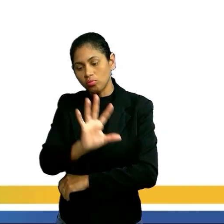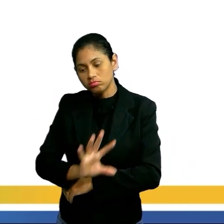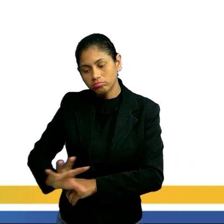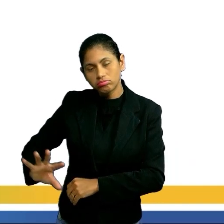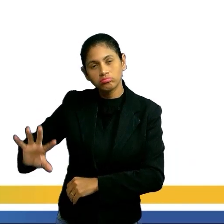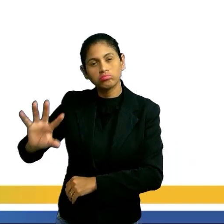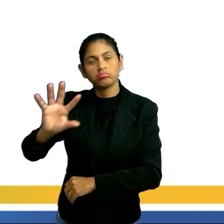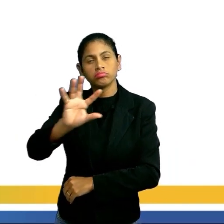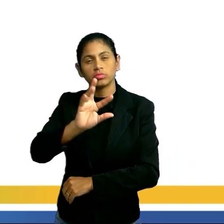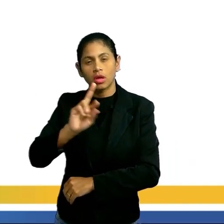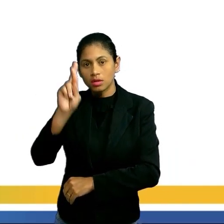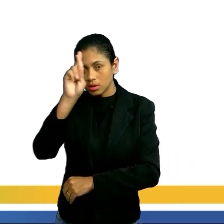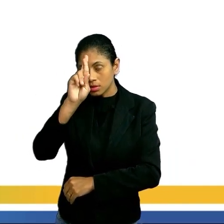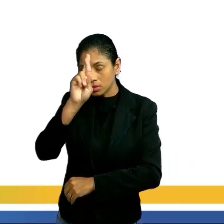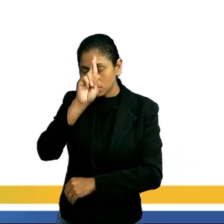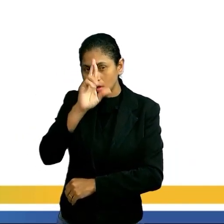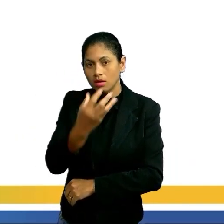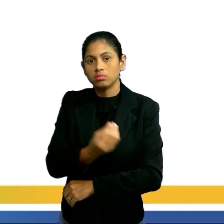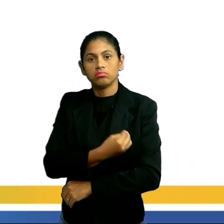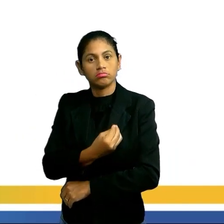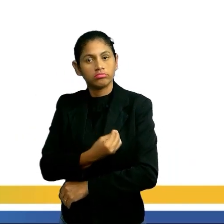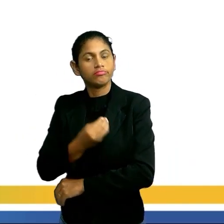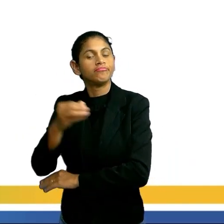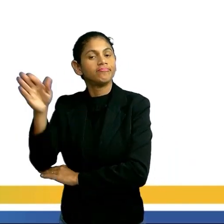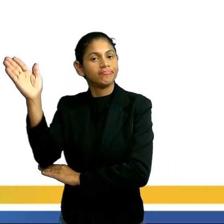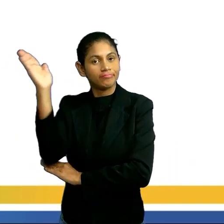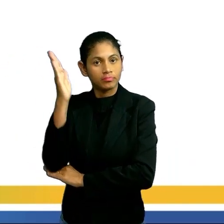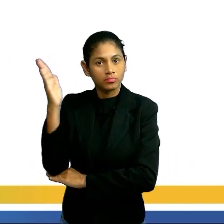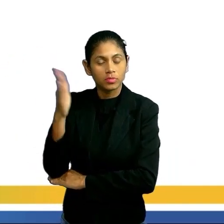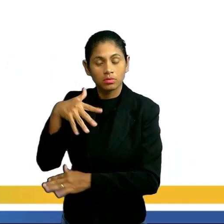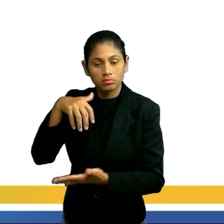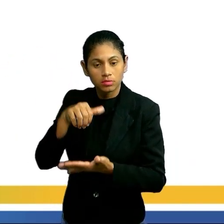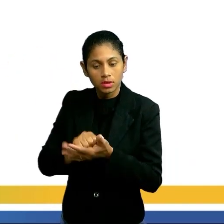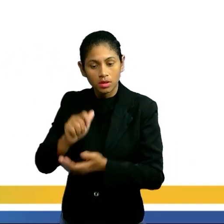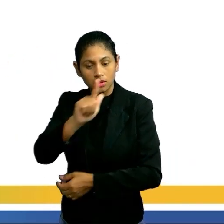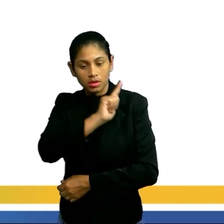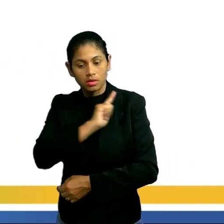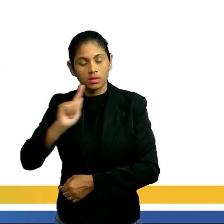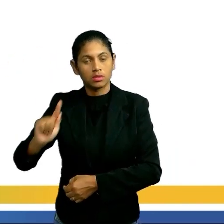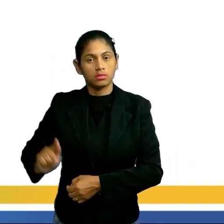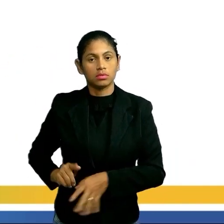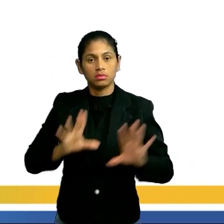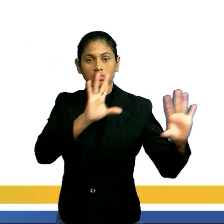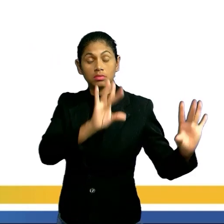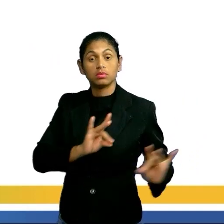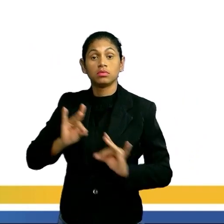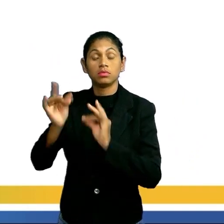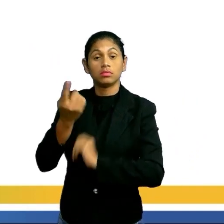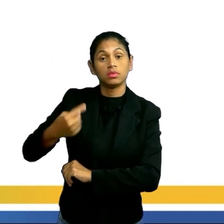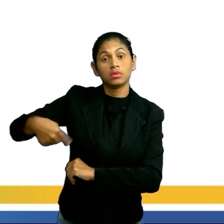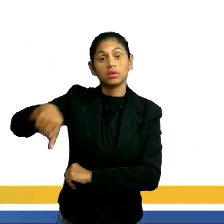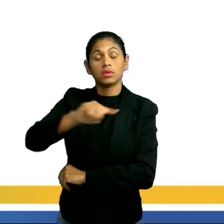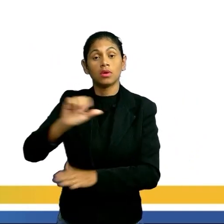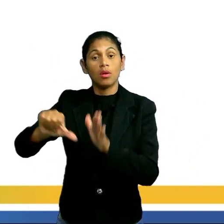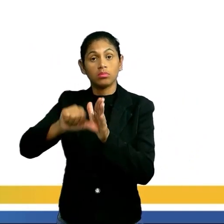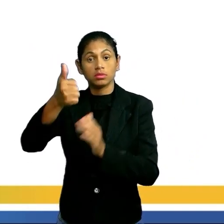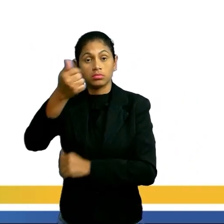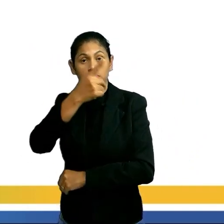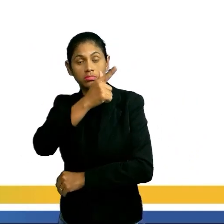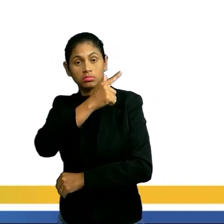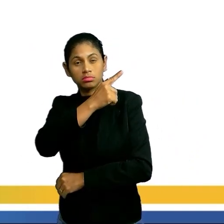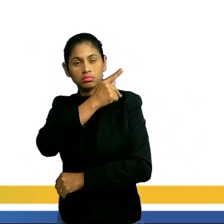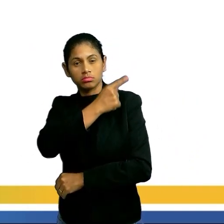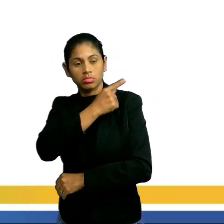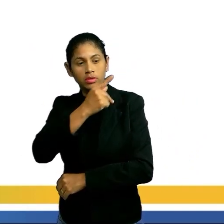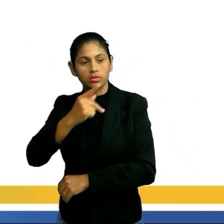Brasil está vivendo, que vai marcar esses governos. Aí eu trago para vocês o primeiro presidente,